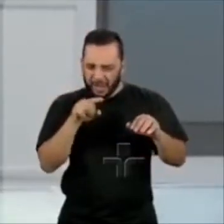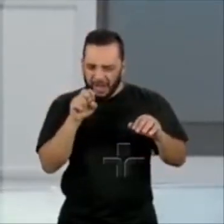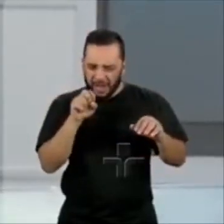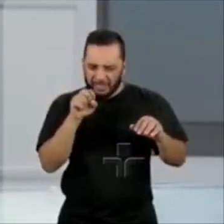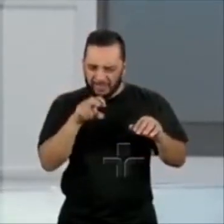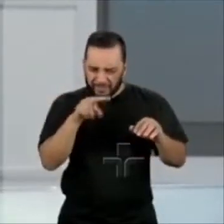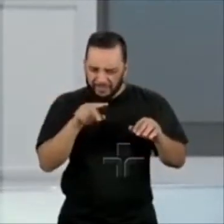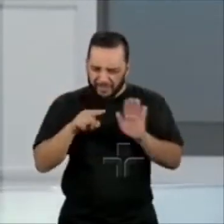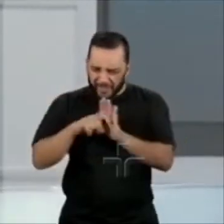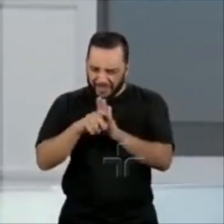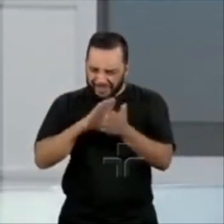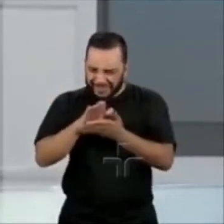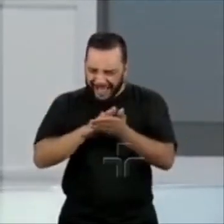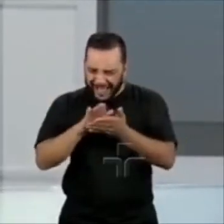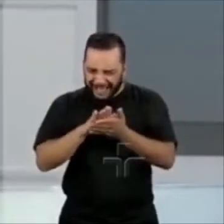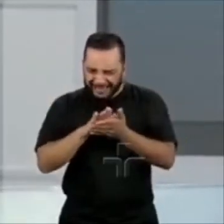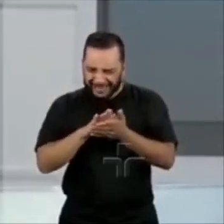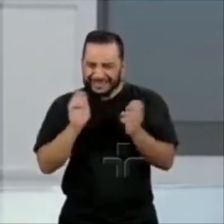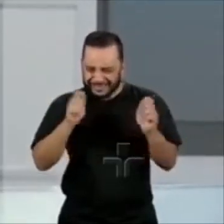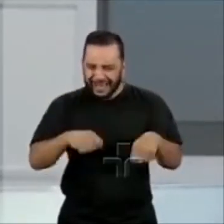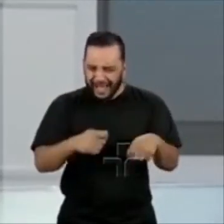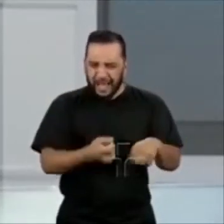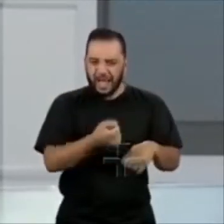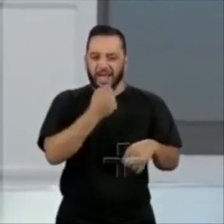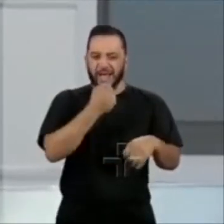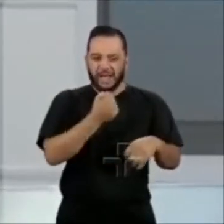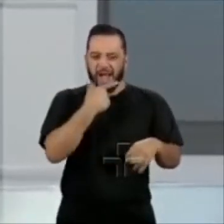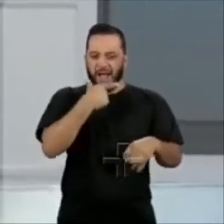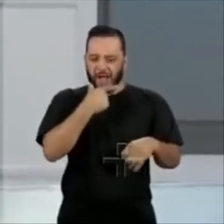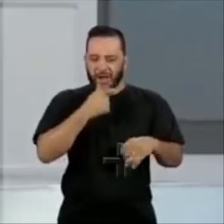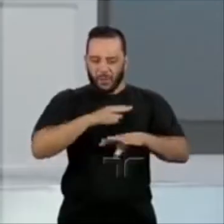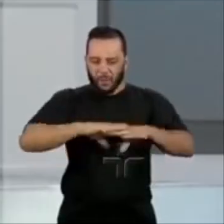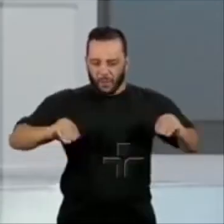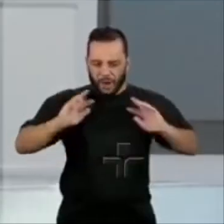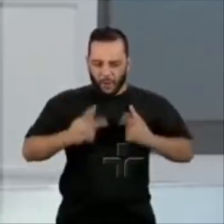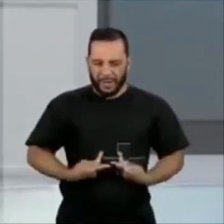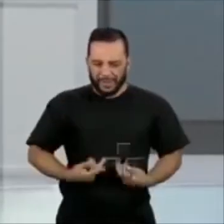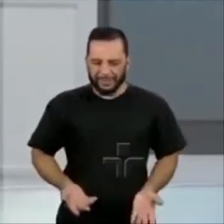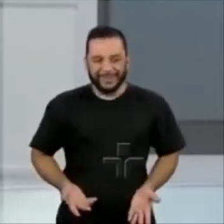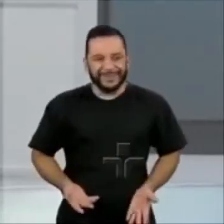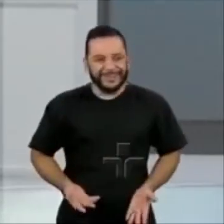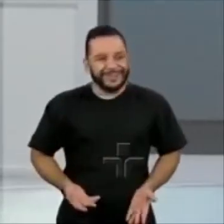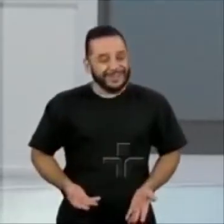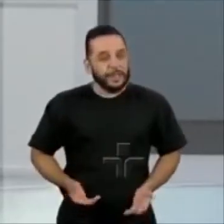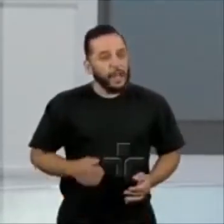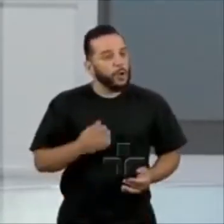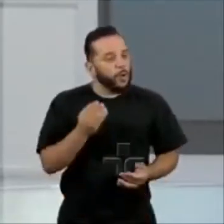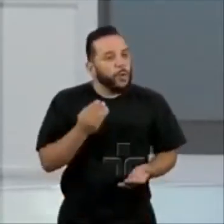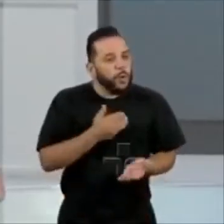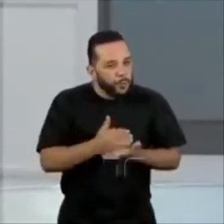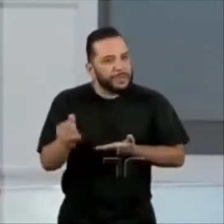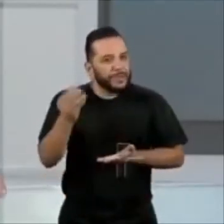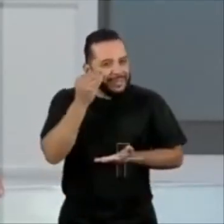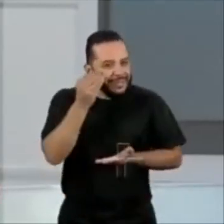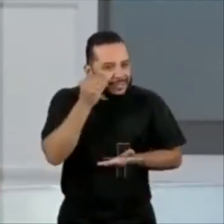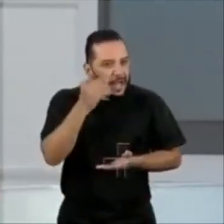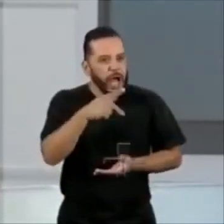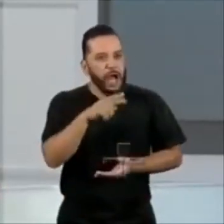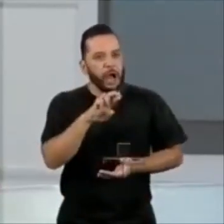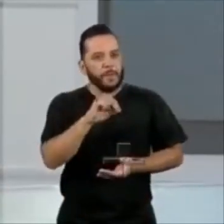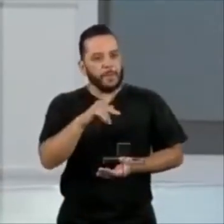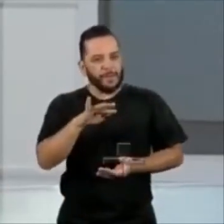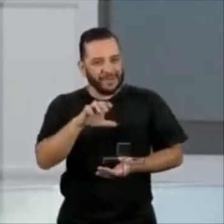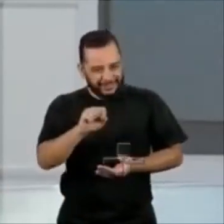fazer isso com gente e começou a testar o própolis e o própolis ele tem em aplicações